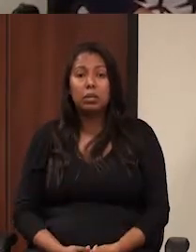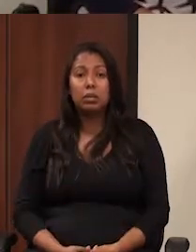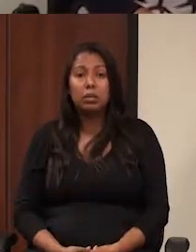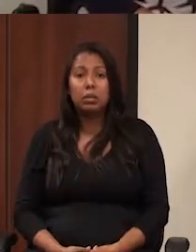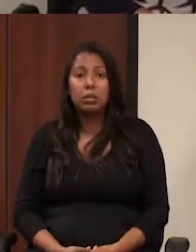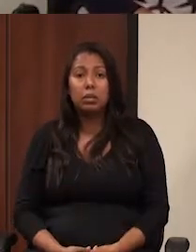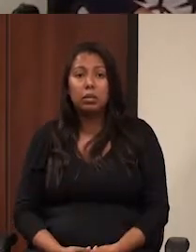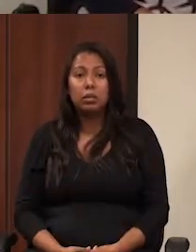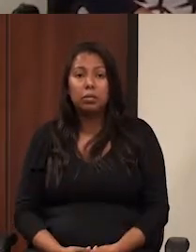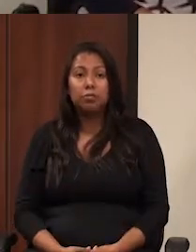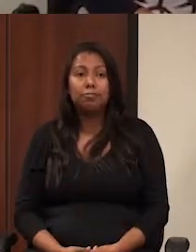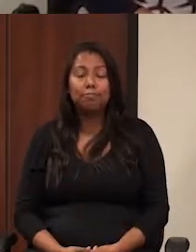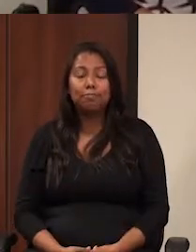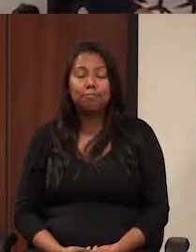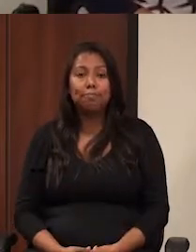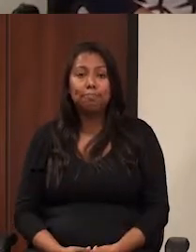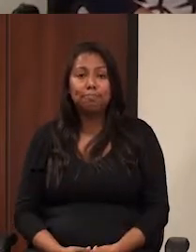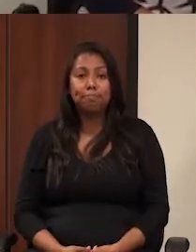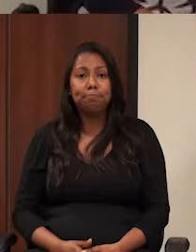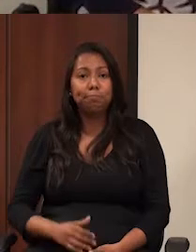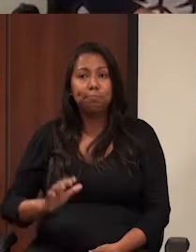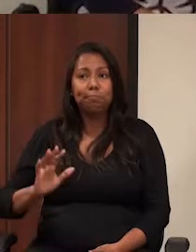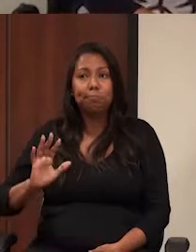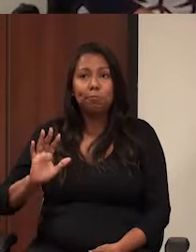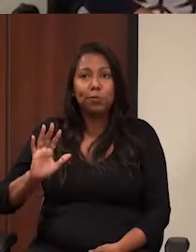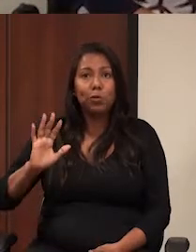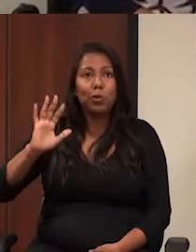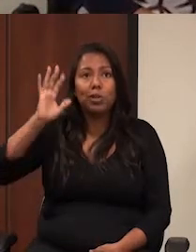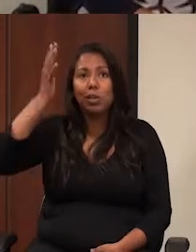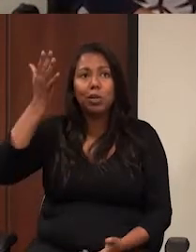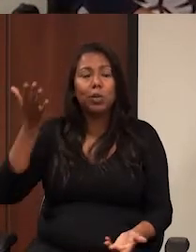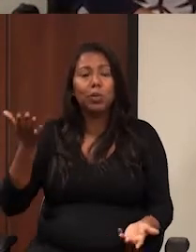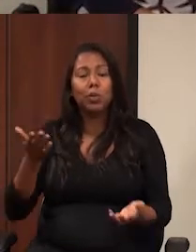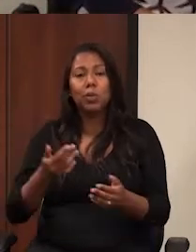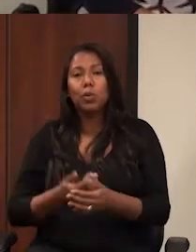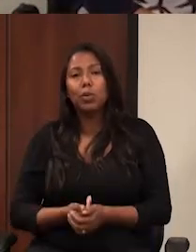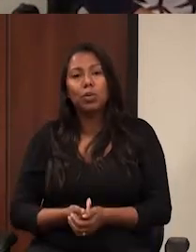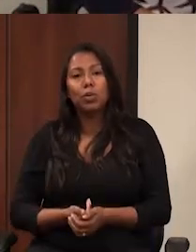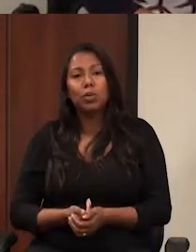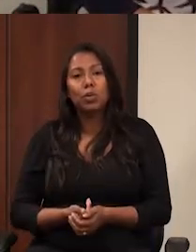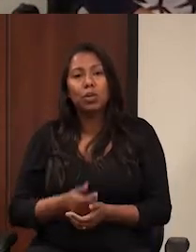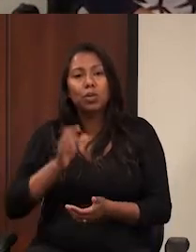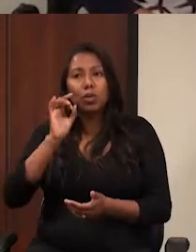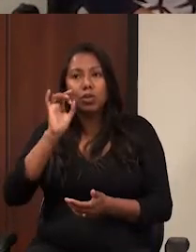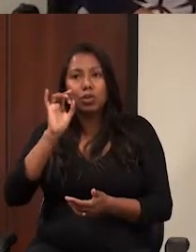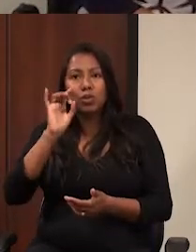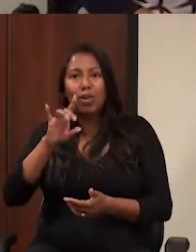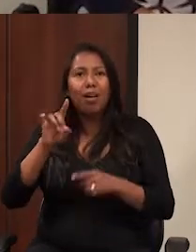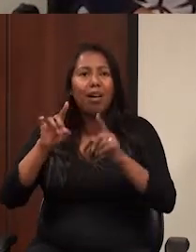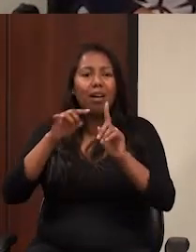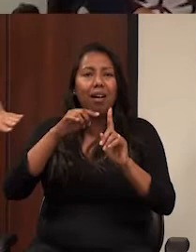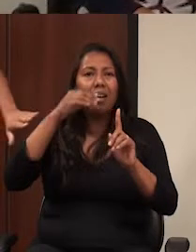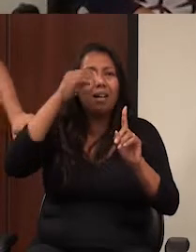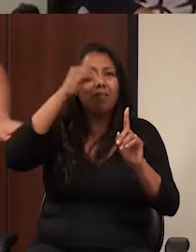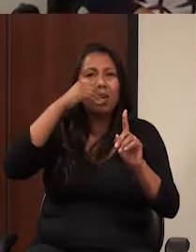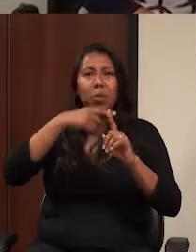gente lida com uma situação que vai muito mais além do que a vulnerabilidade